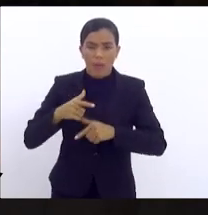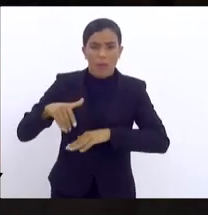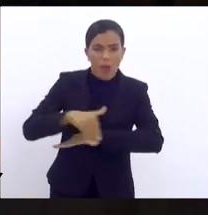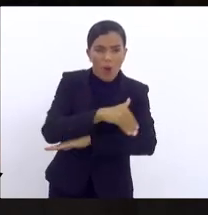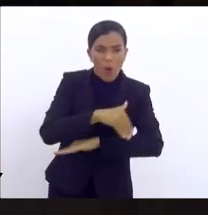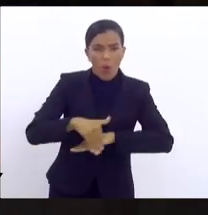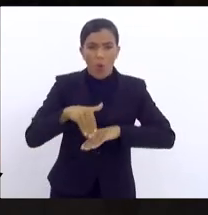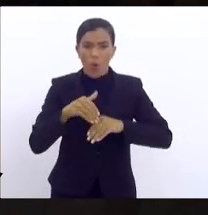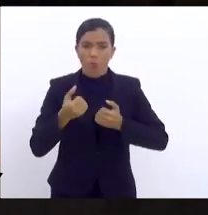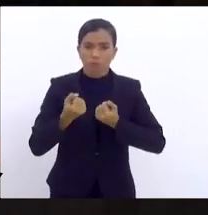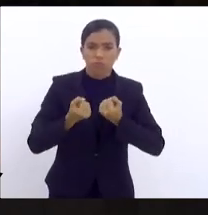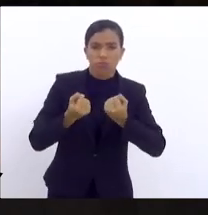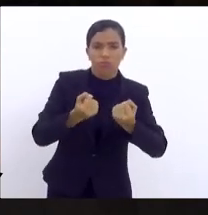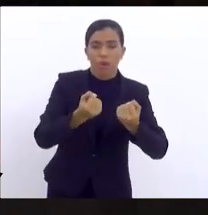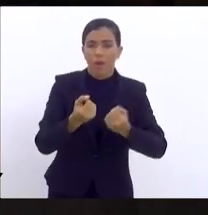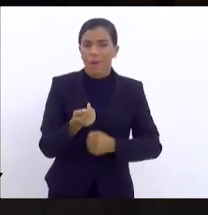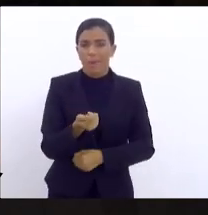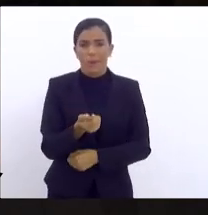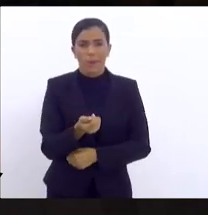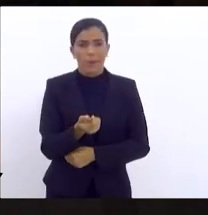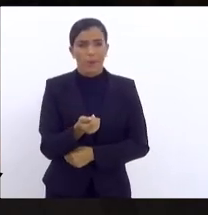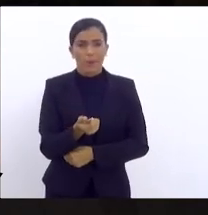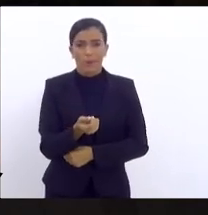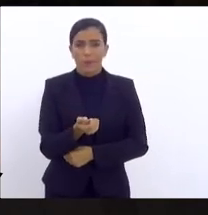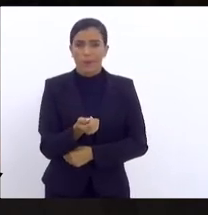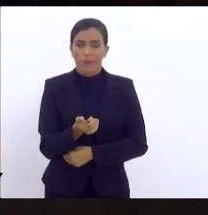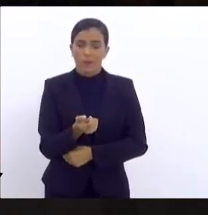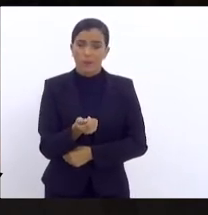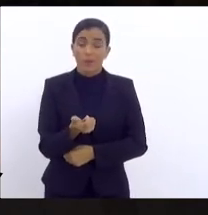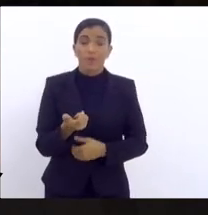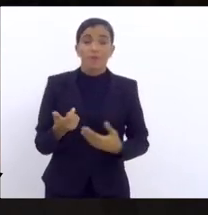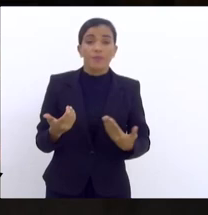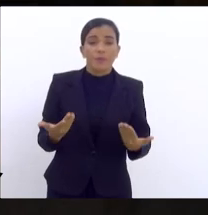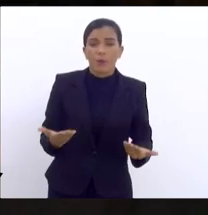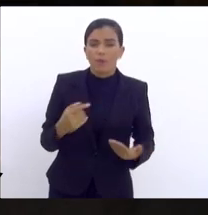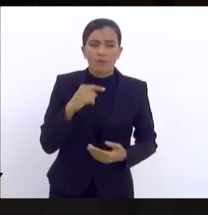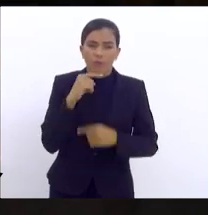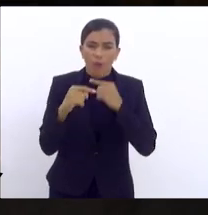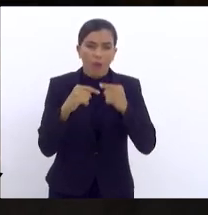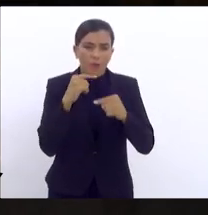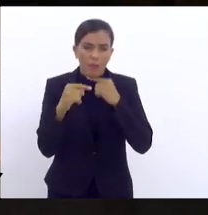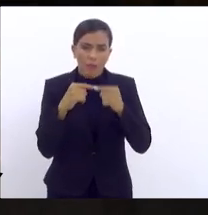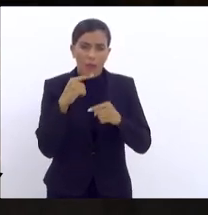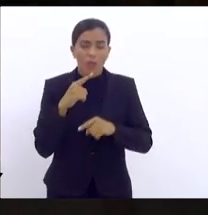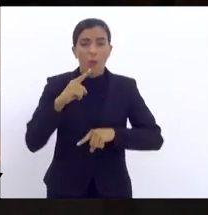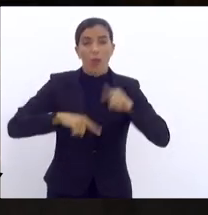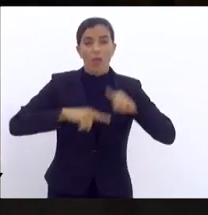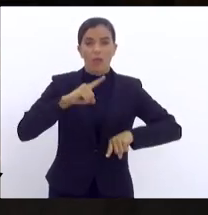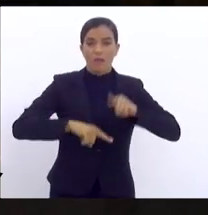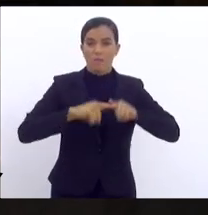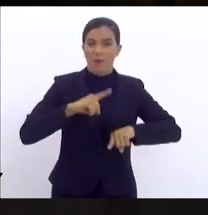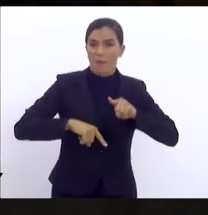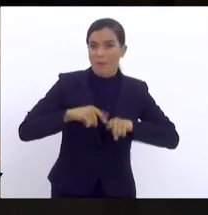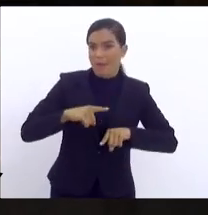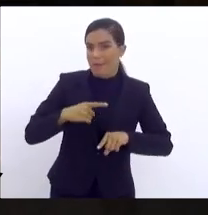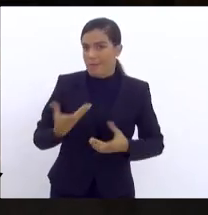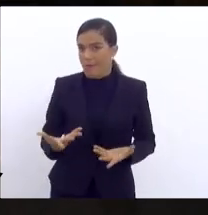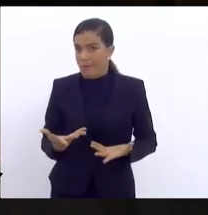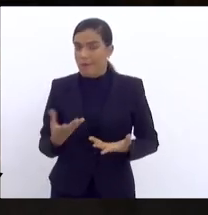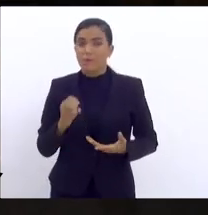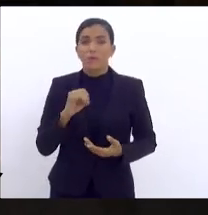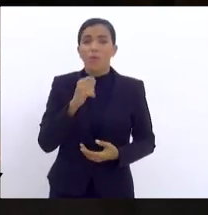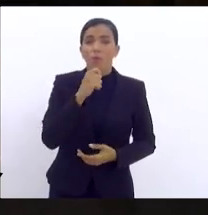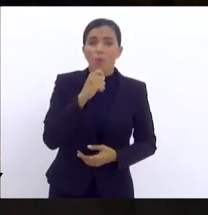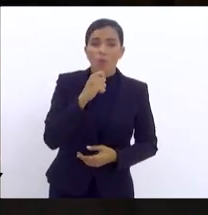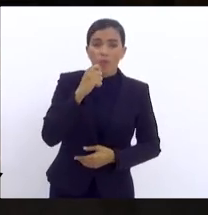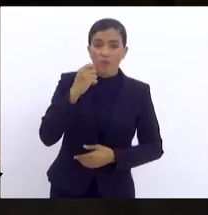patrulhando os três mas é muito pequeno então acho que não adianta também só ter o equipamento só o batalhão não tiver